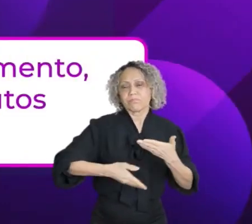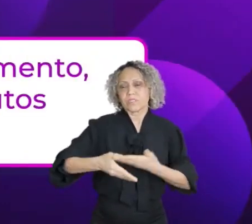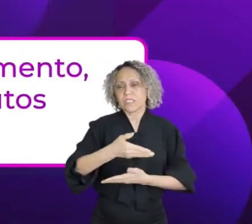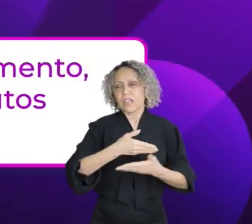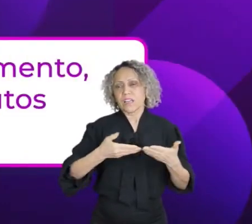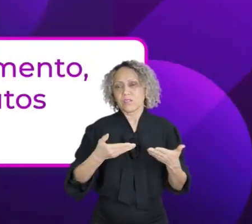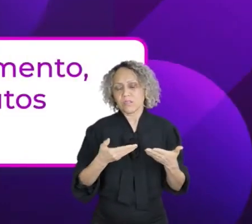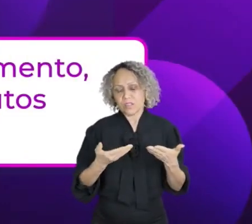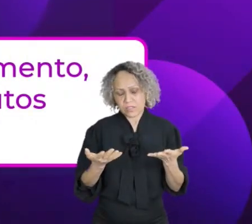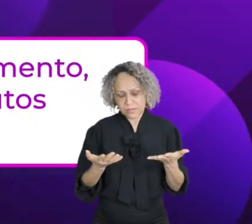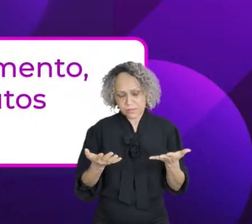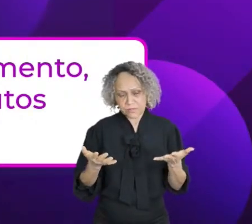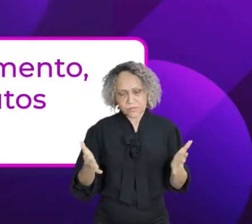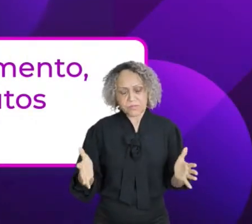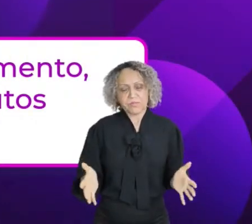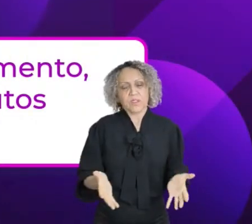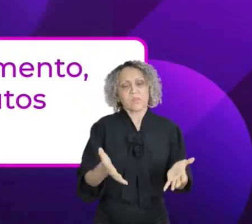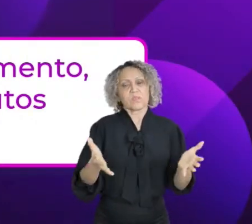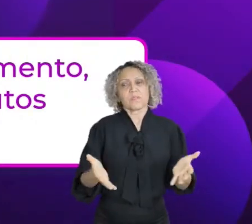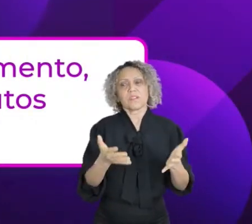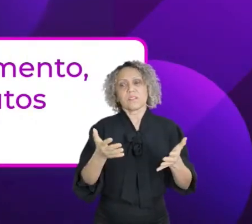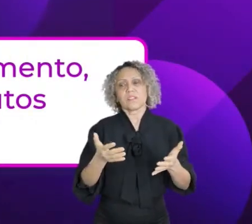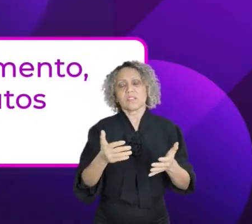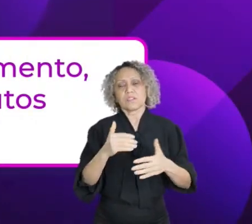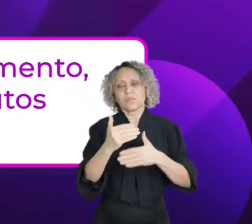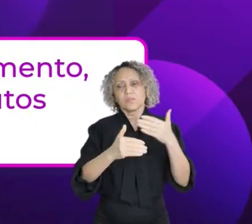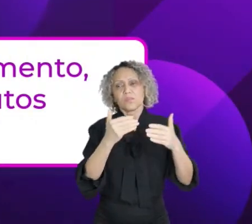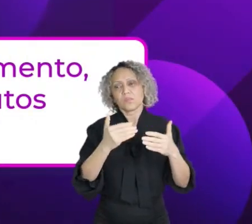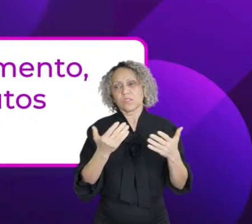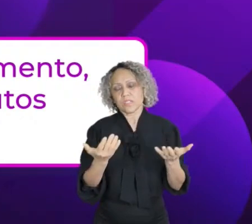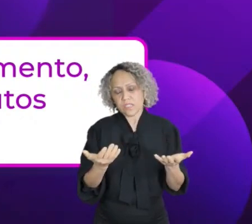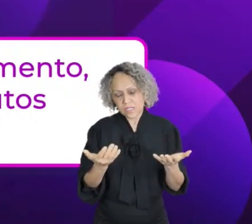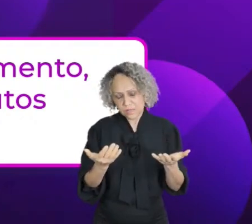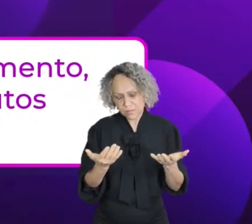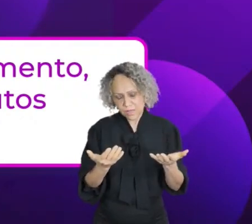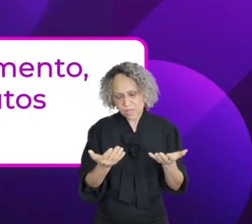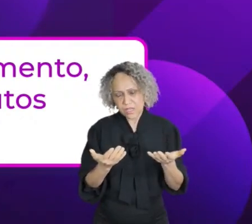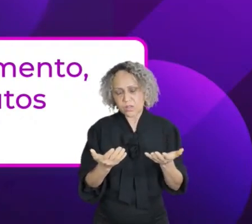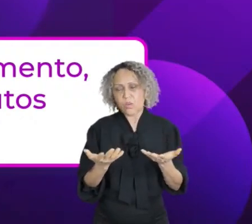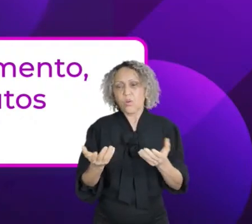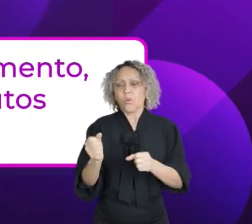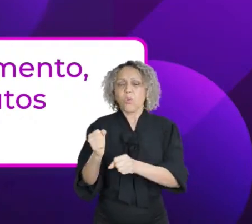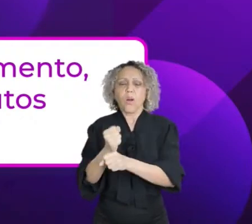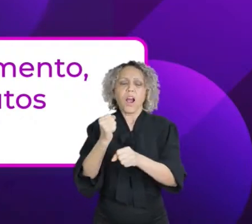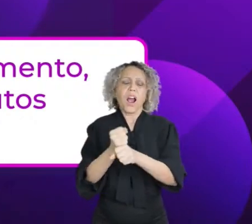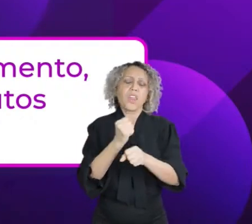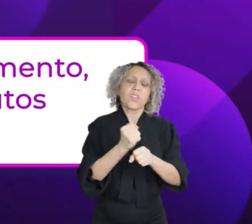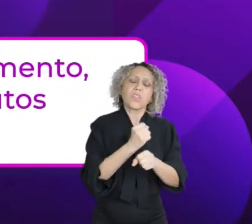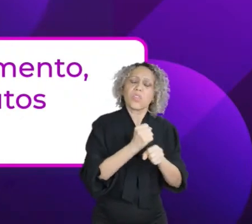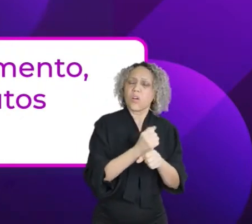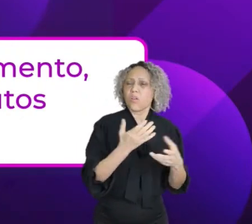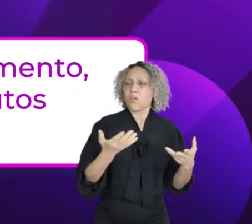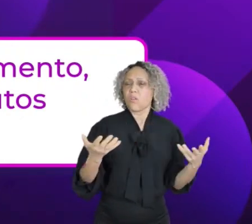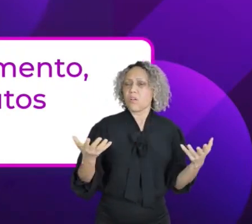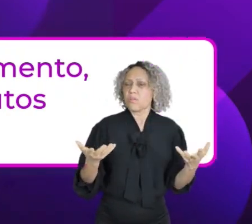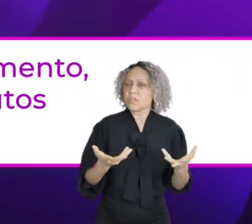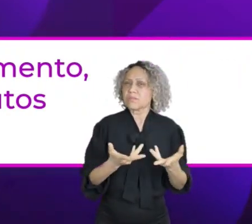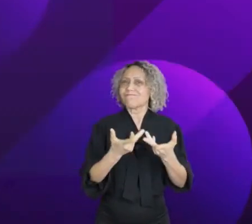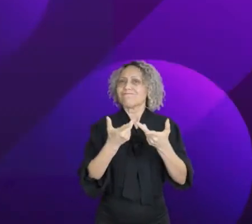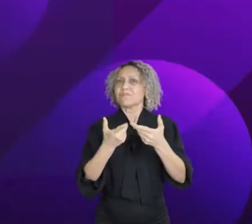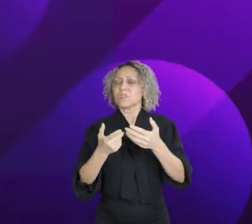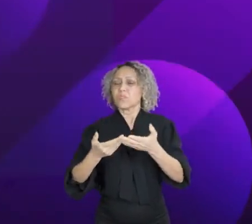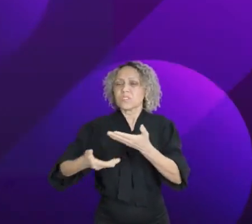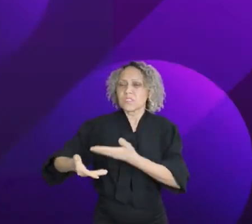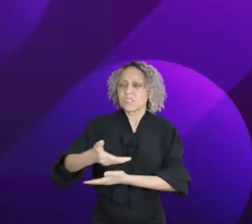de aceleração do crescimento, com as grandes obras, com as instalações dos institutos federais de educação, com